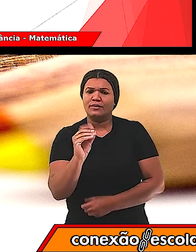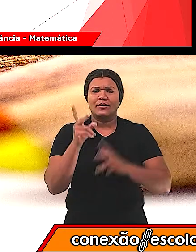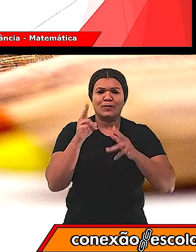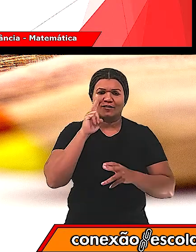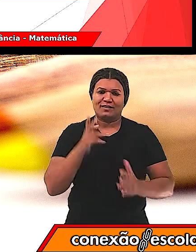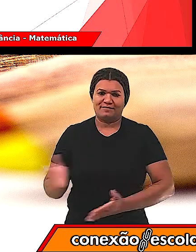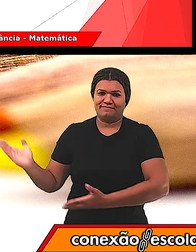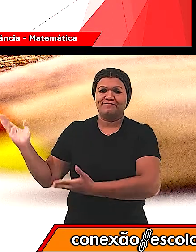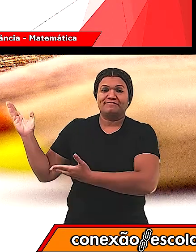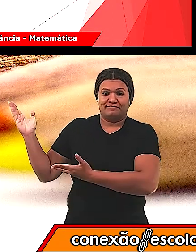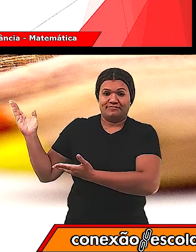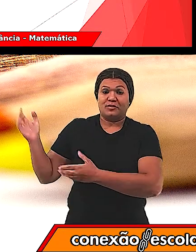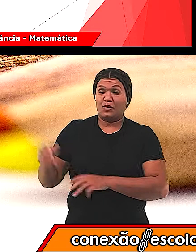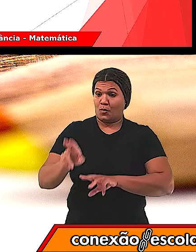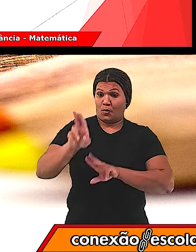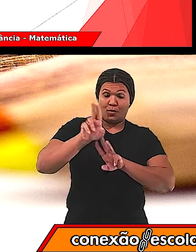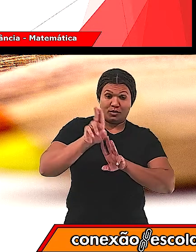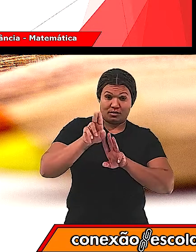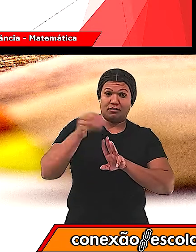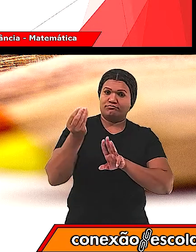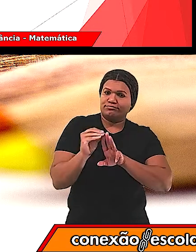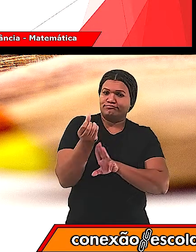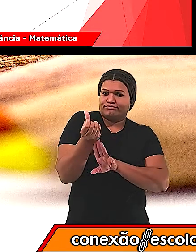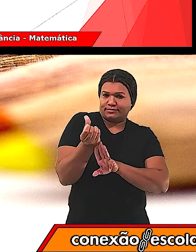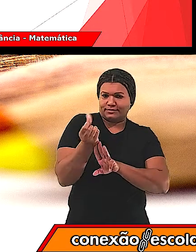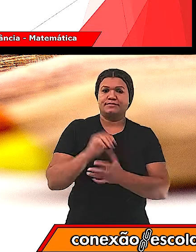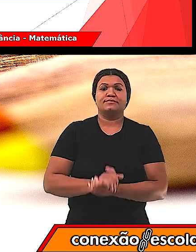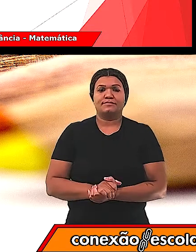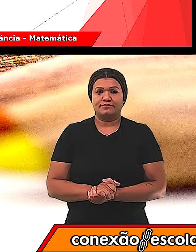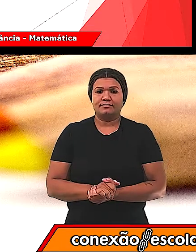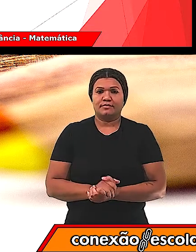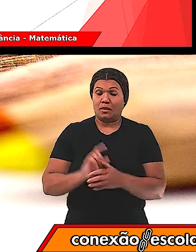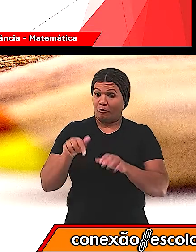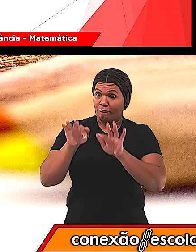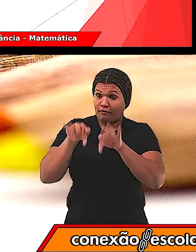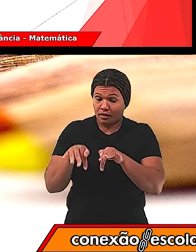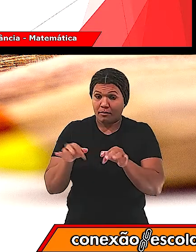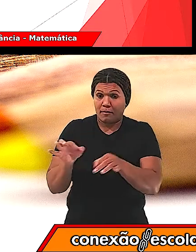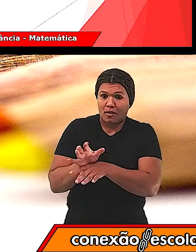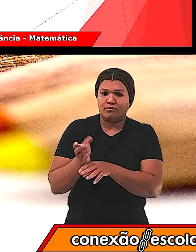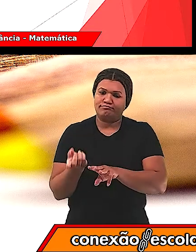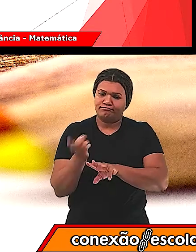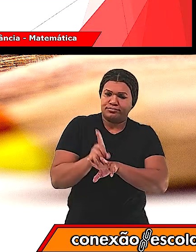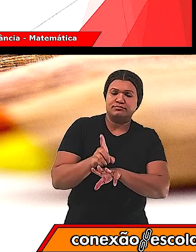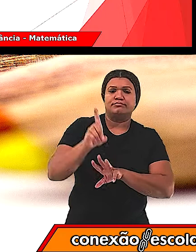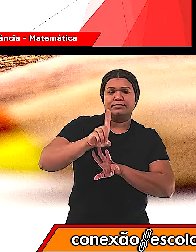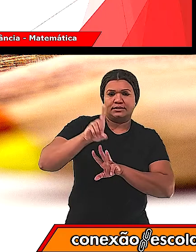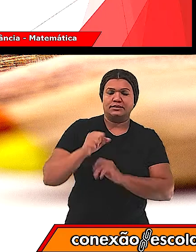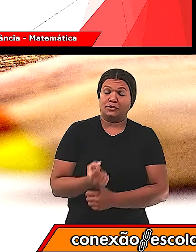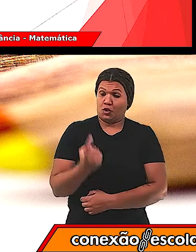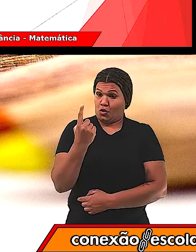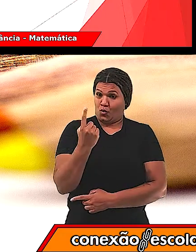da unidade. Terminou a unidade, nós vamos partir para dezena. 1 mais